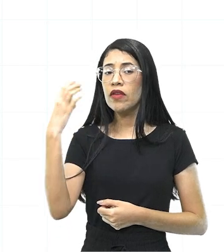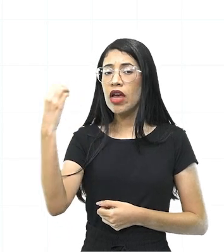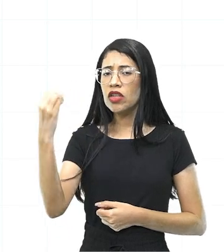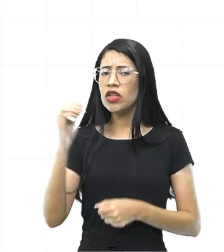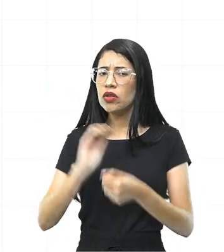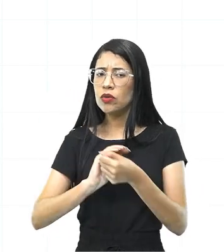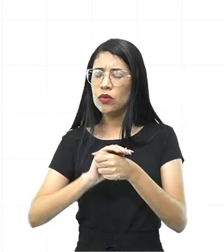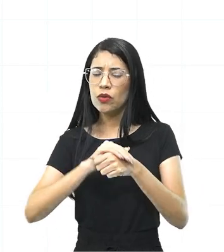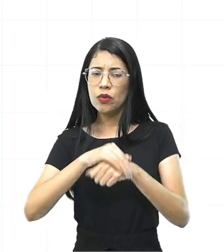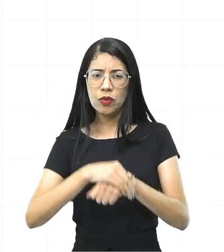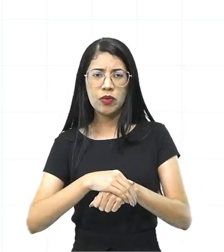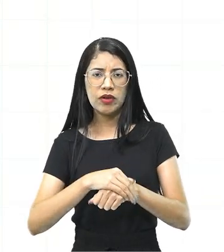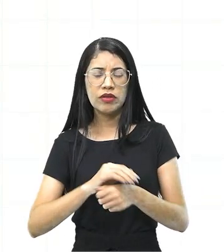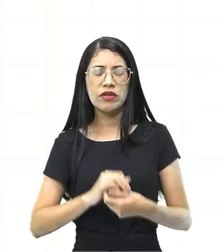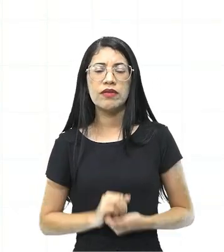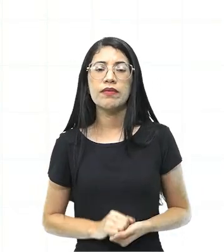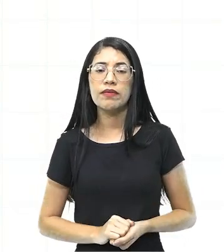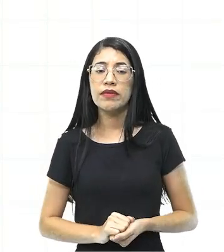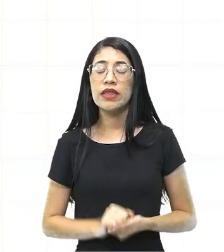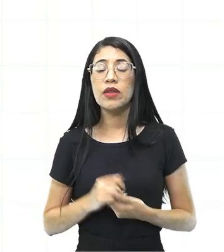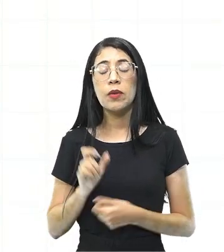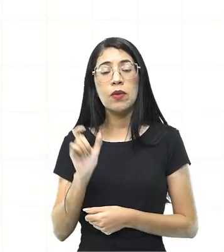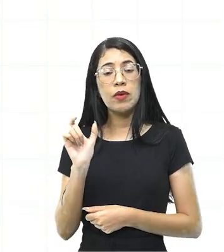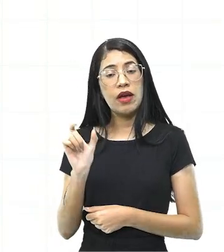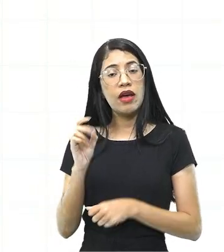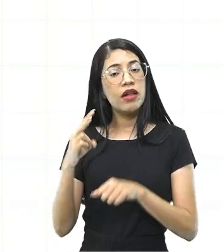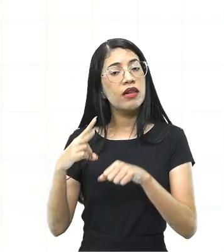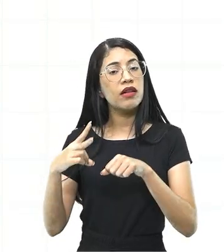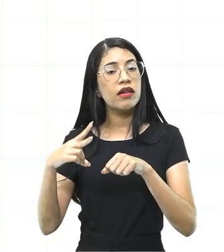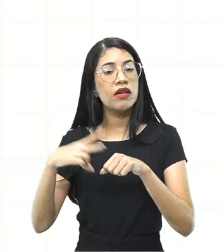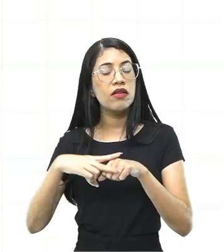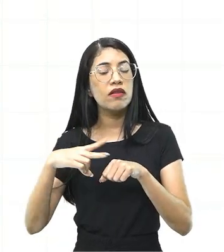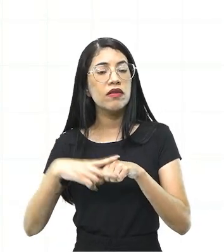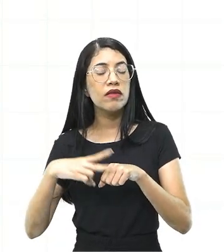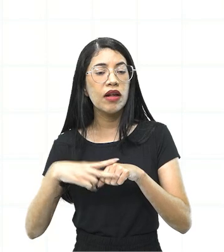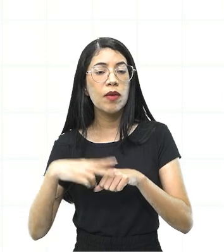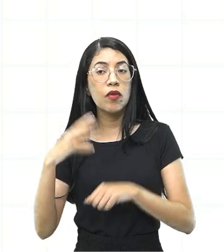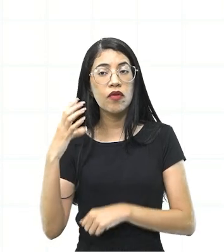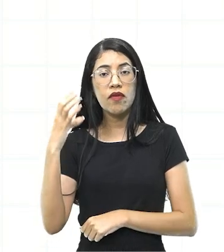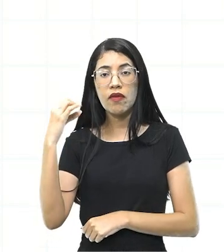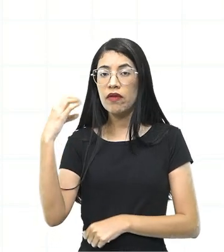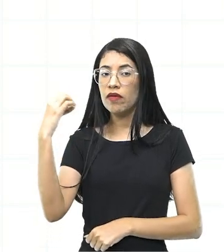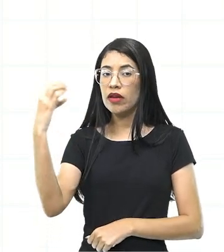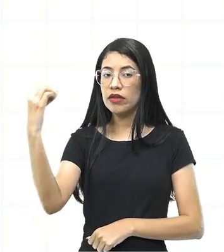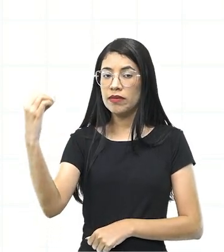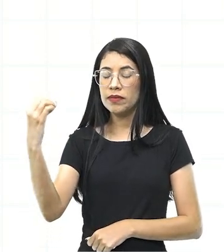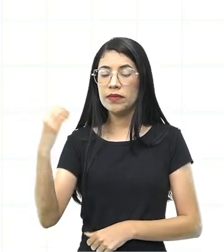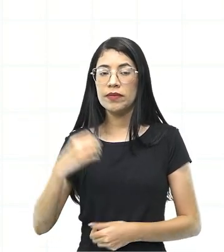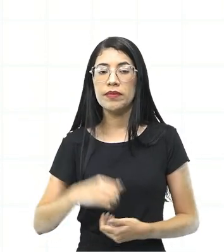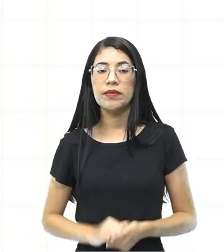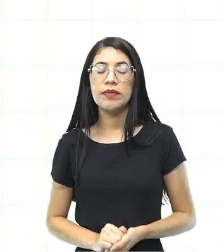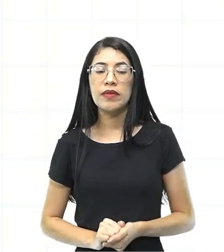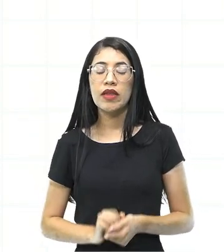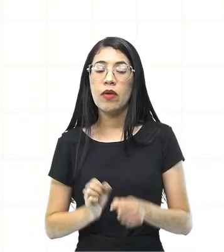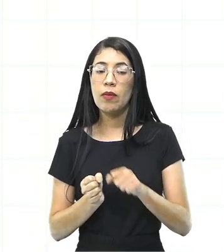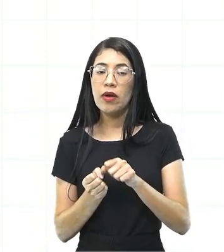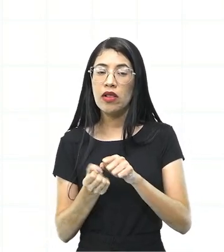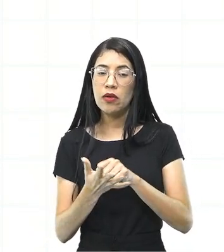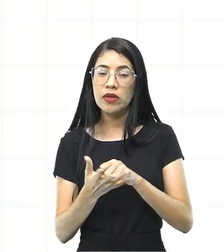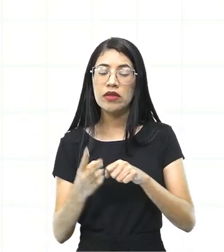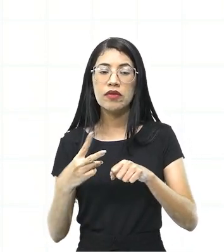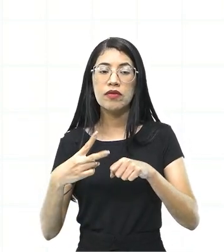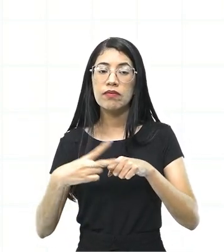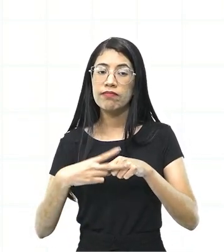à noite, né? Temos aqui um verbo, o verbo viajar. Na verdade, é uma locução